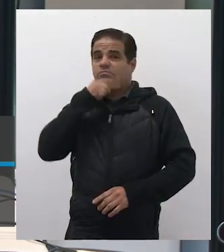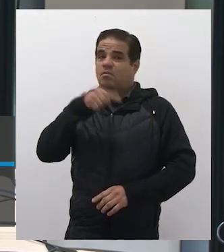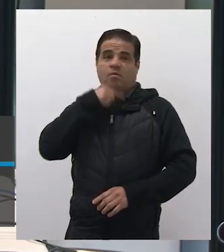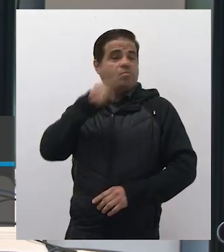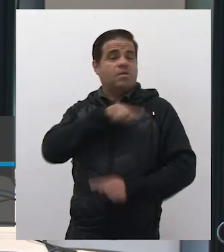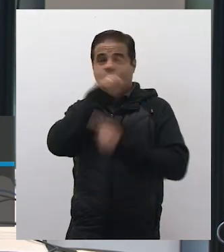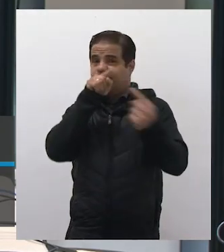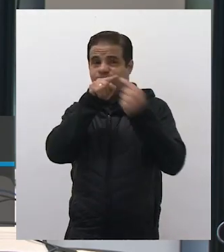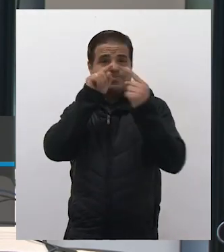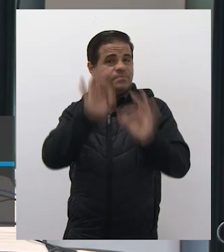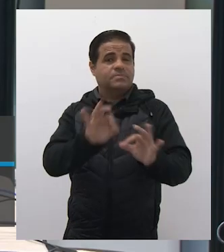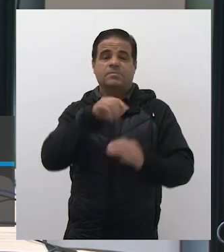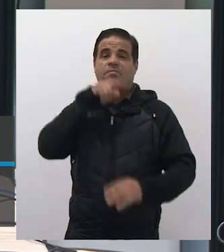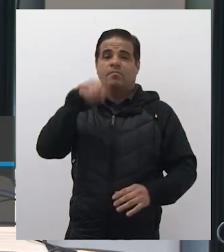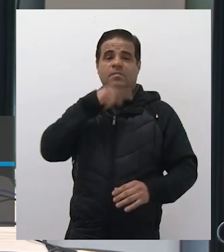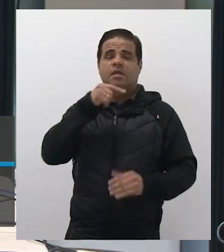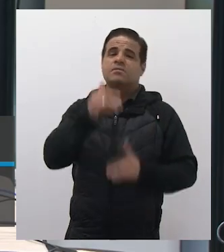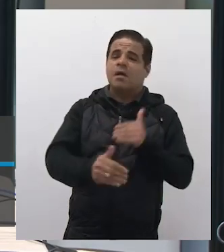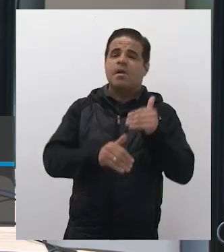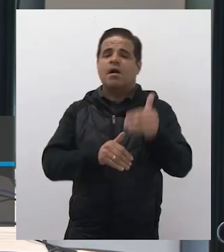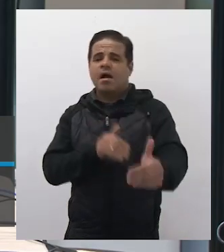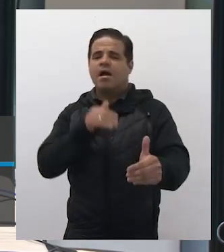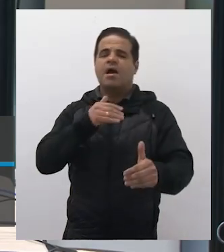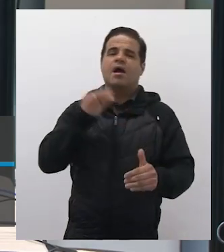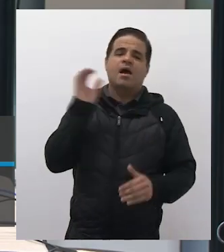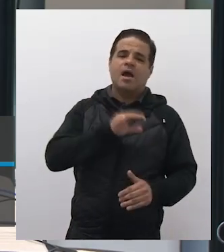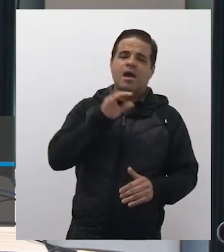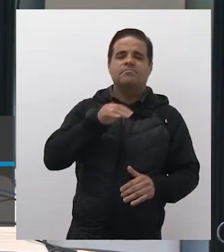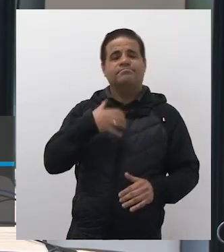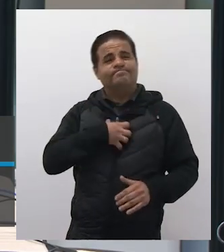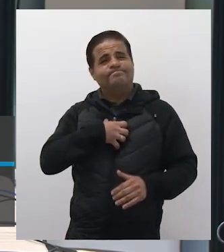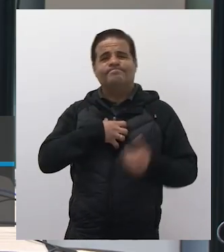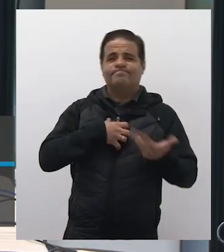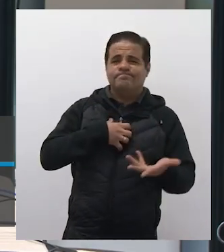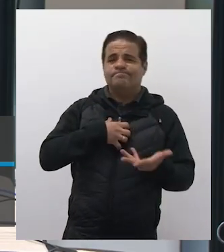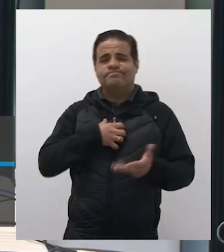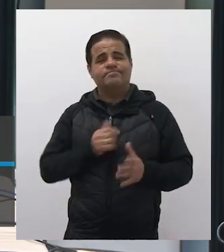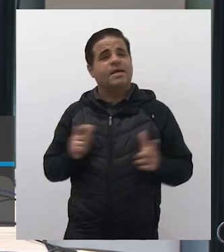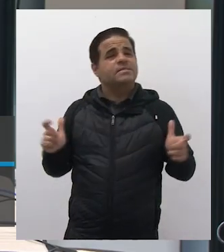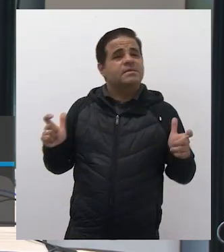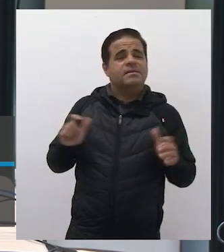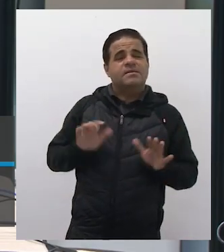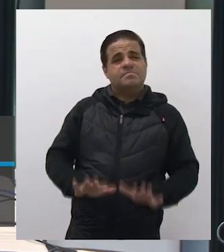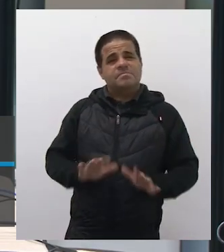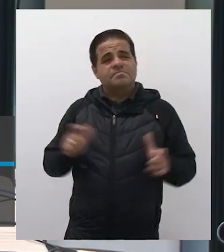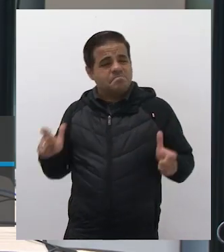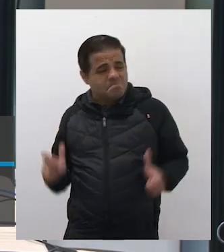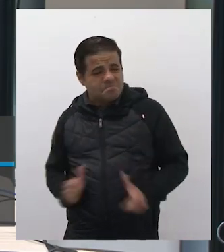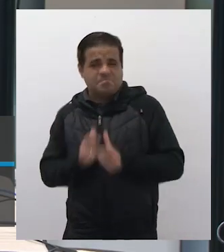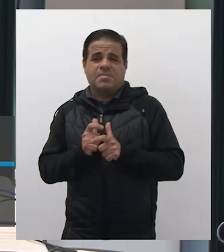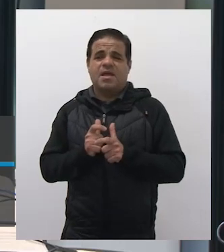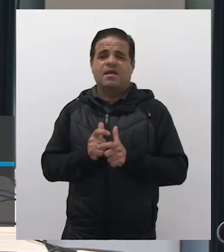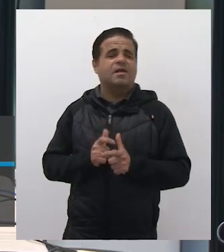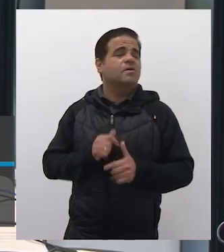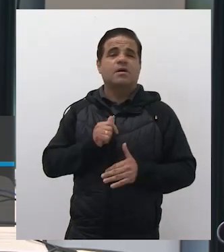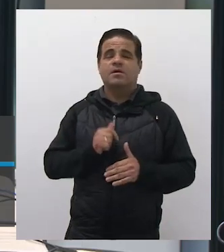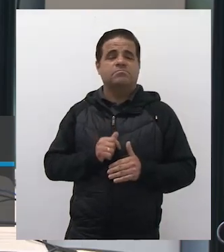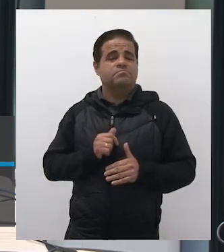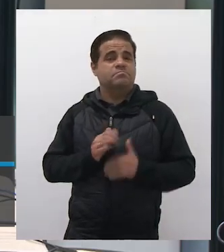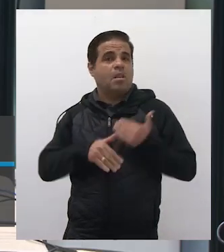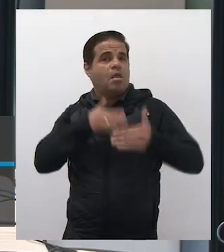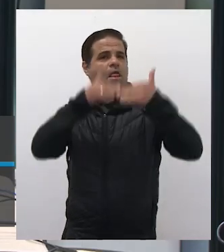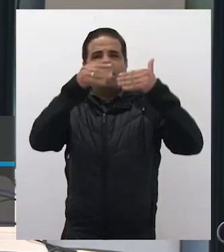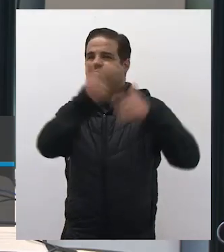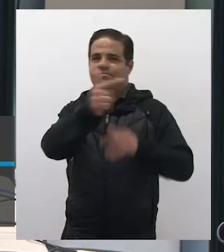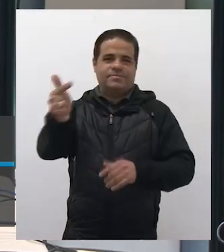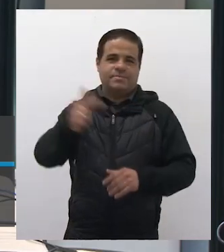consegue atingir esse objetivo maior. Você caminha mais rápido, mas sempre daquele tamanhinho pequenininho, né? Mas aí a gente